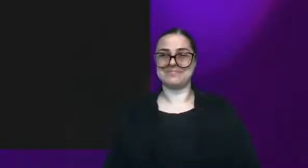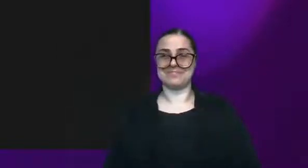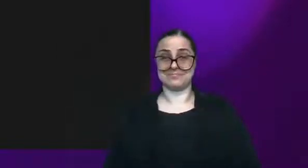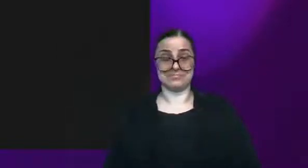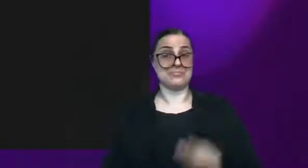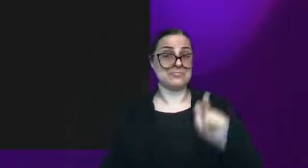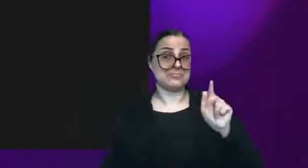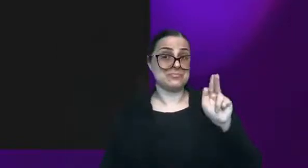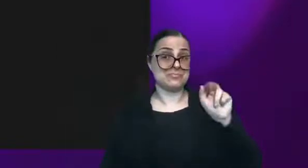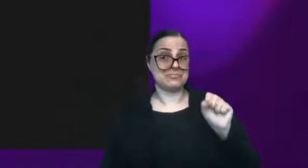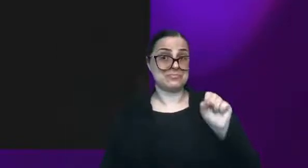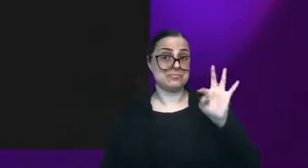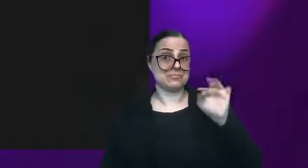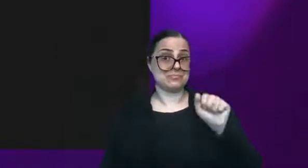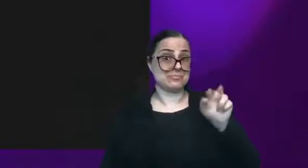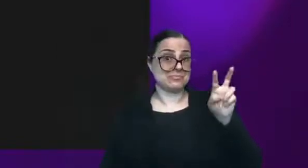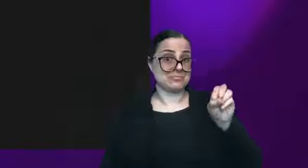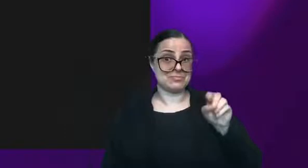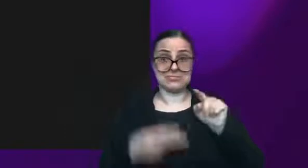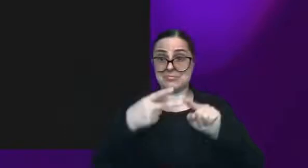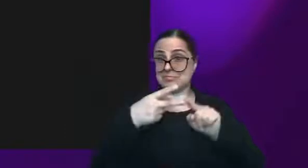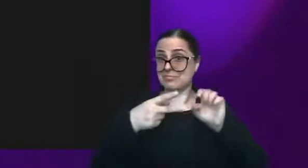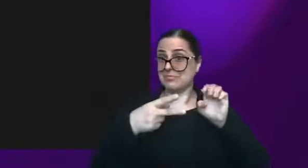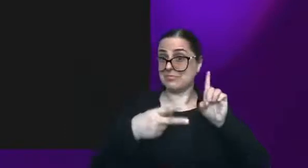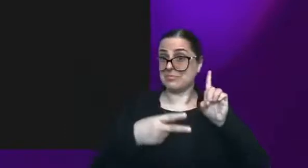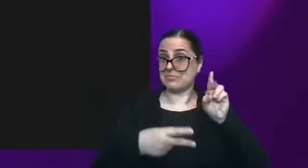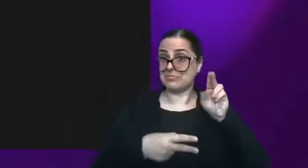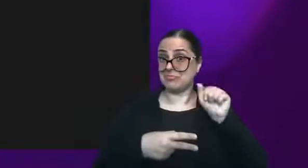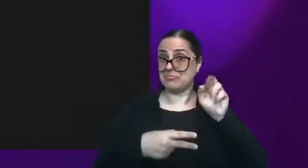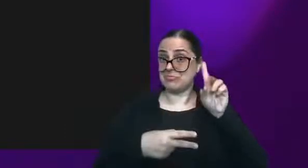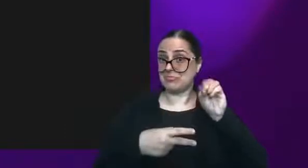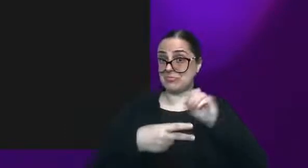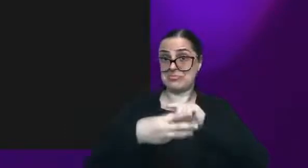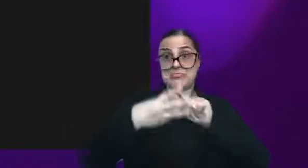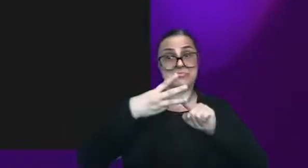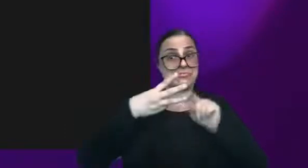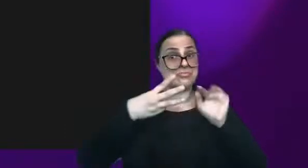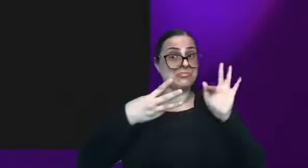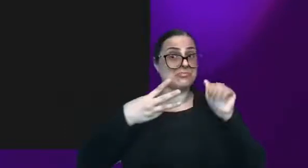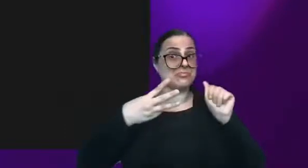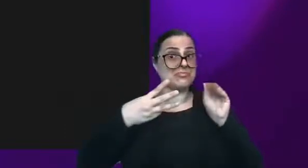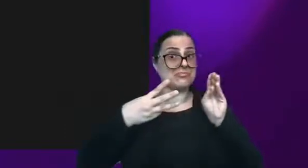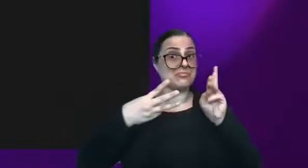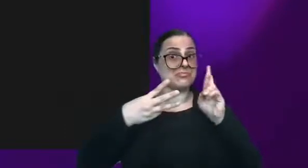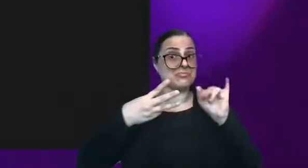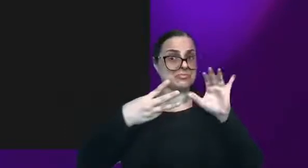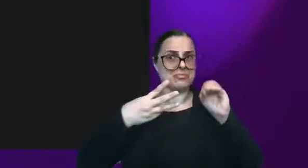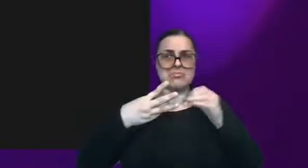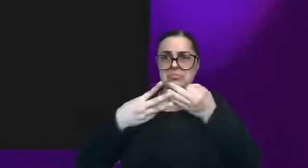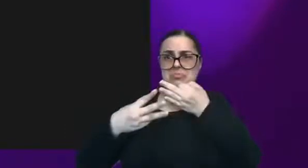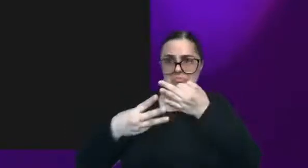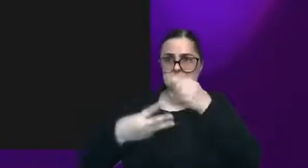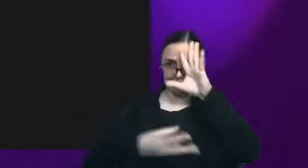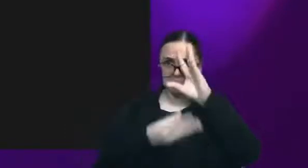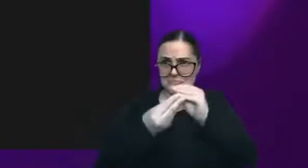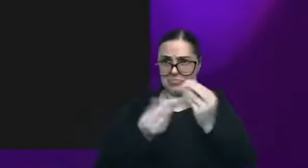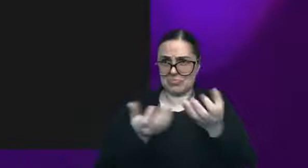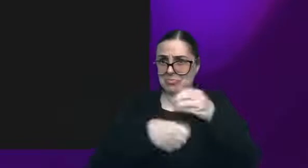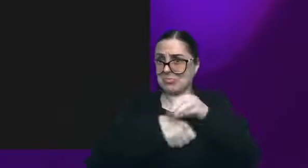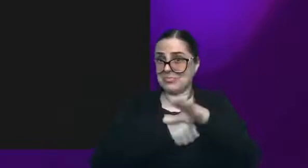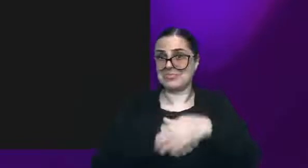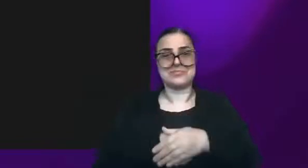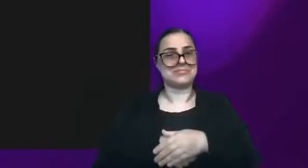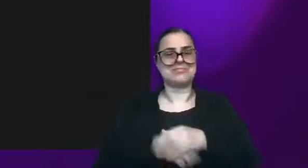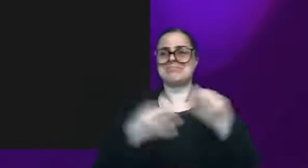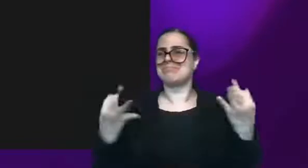Gustavo, Eduardo, algumas considerações? Fabrício? Não, perfeito. Tudo ótimo.